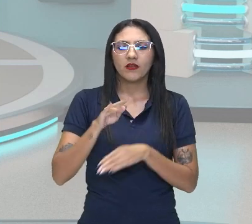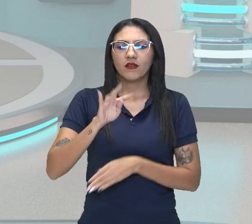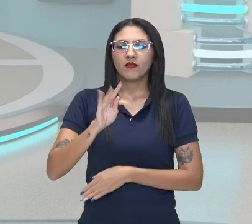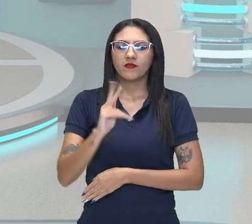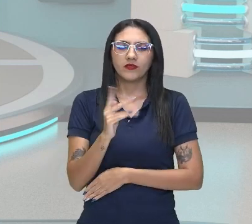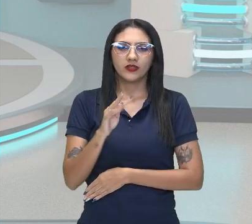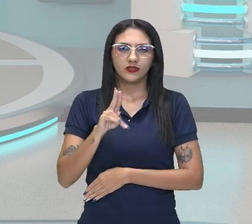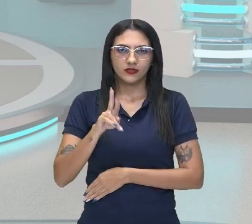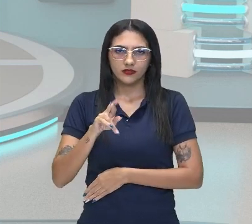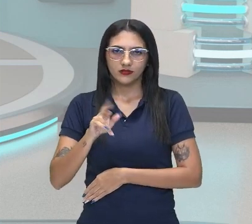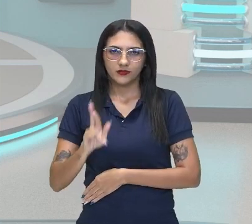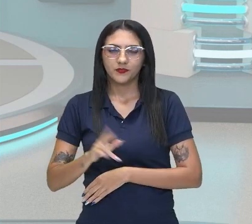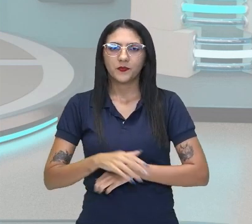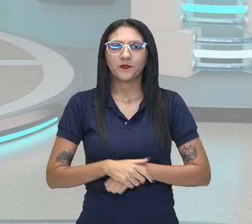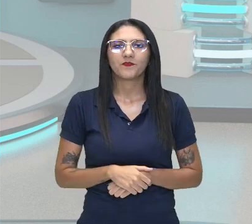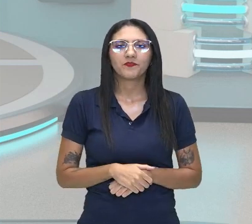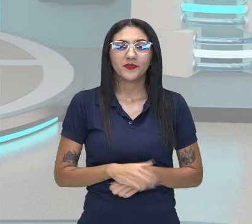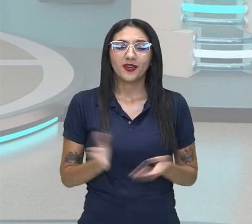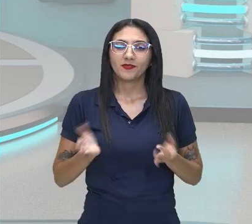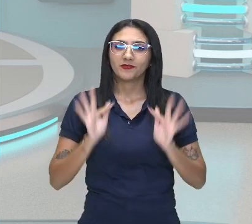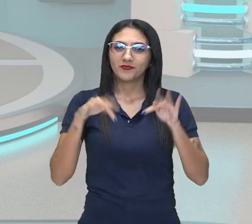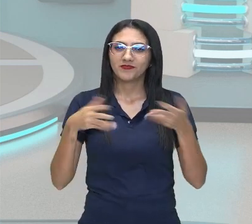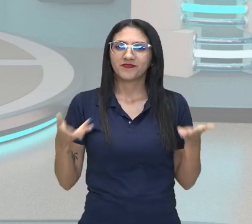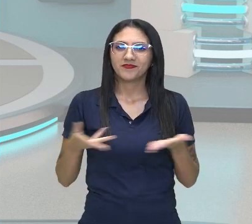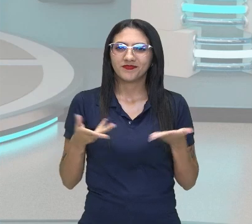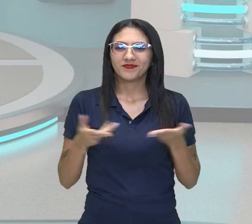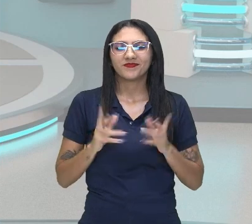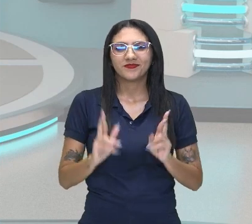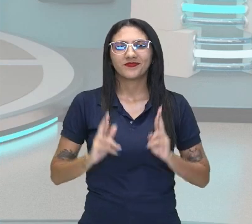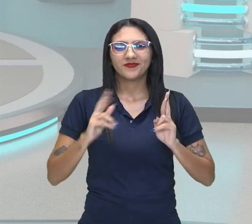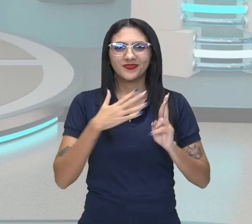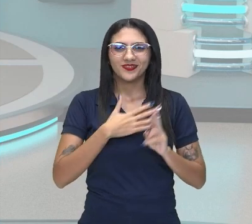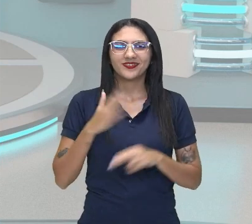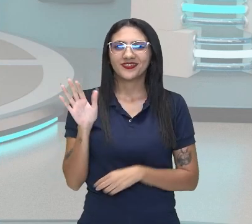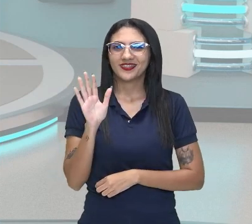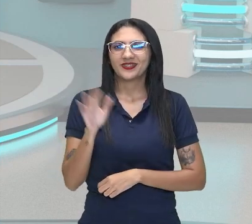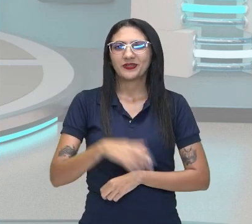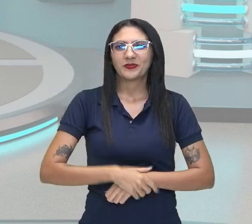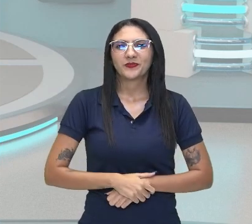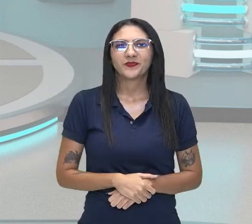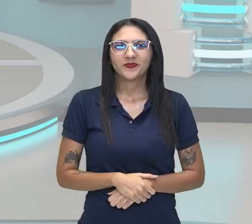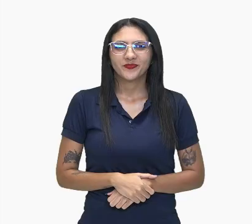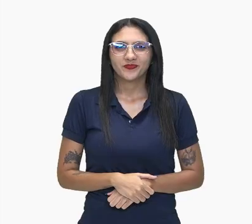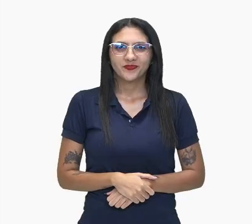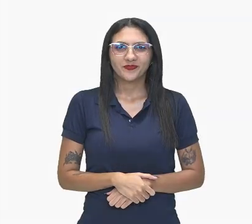than. Beleza? Nós vamos ficando por aqui. Espero que vocês tenham curtido a aula e até mais. Bye, bye!